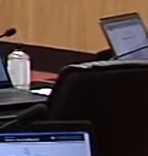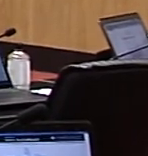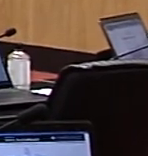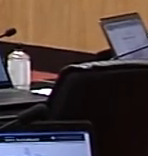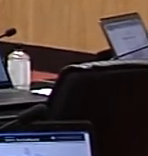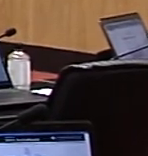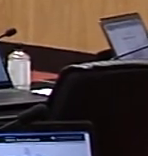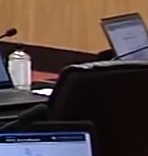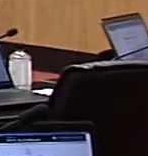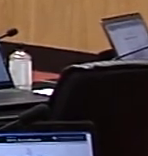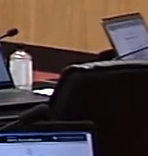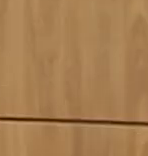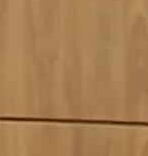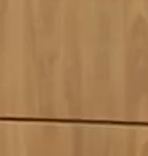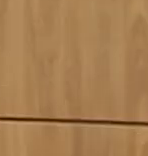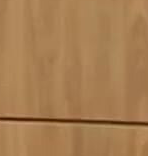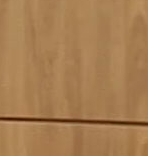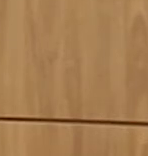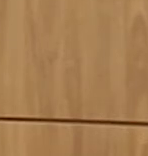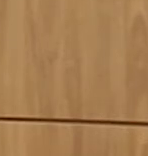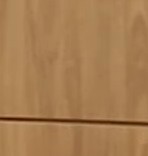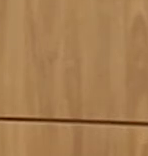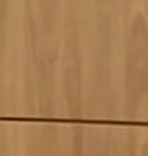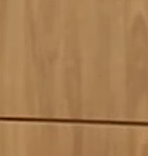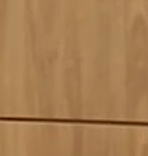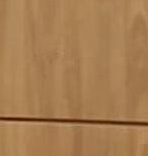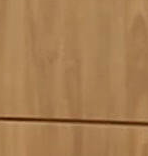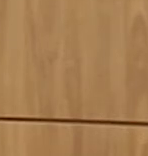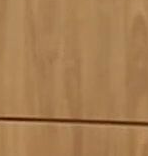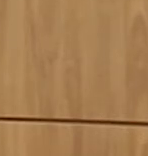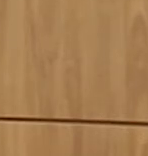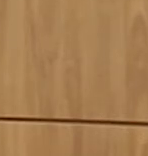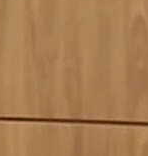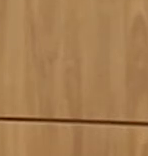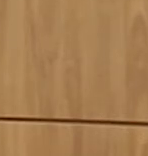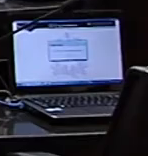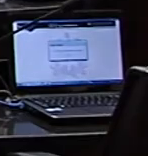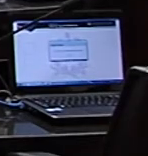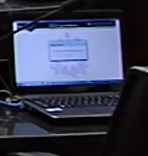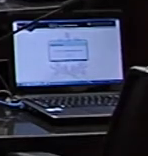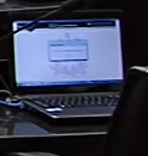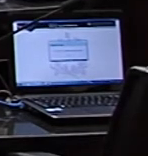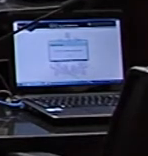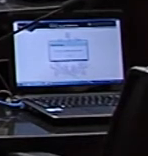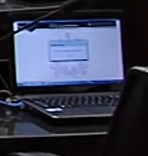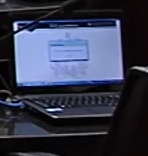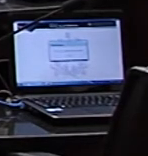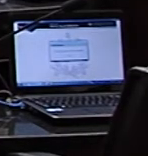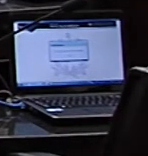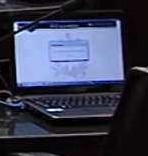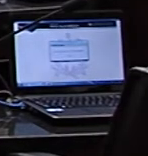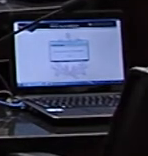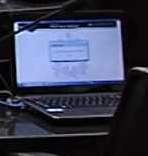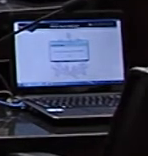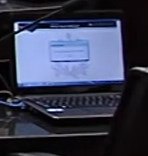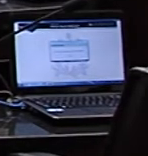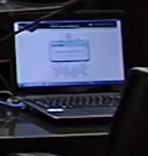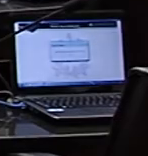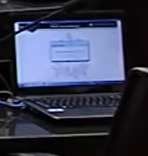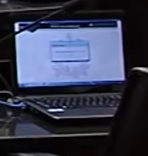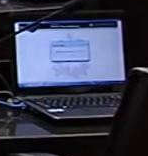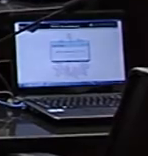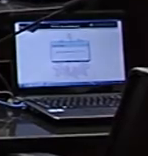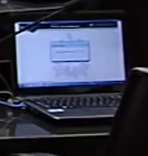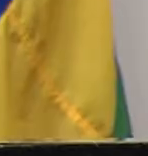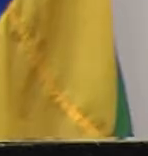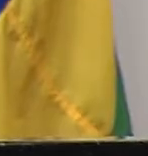destacar a importância do Outubro Rosa, a Assembleia Legislativa recebeu na sessão ordinária a representante da Associação Amor e União contra